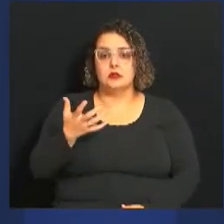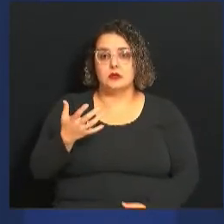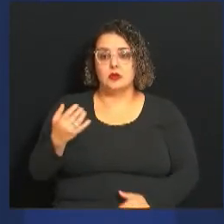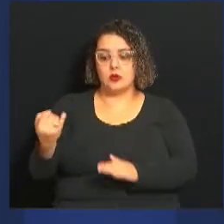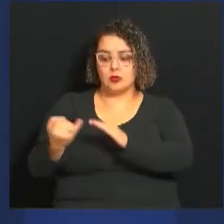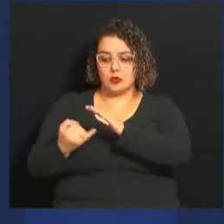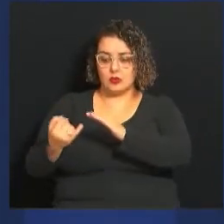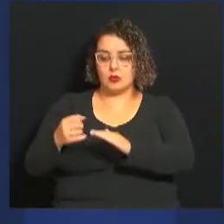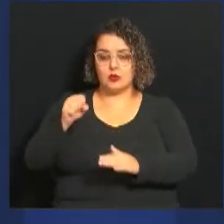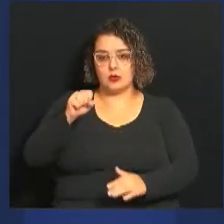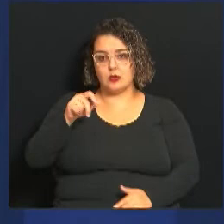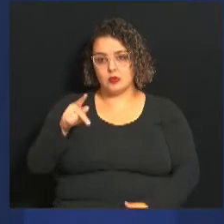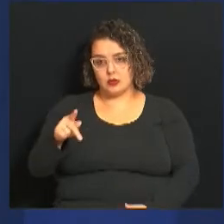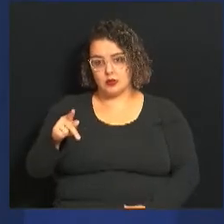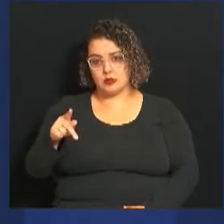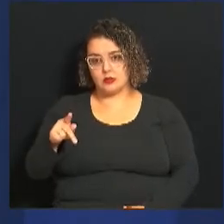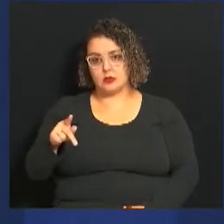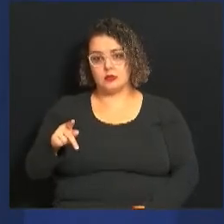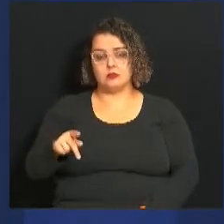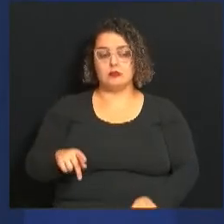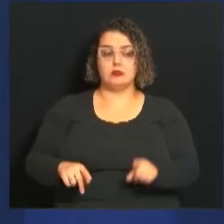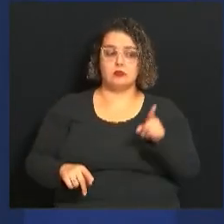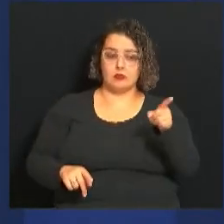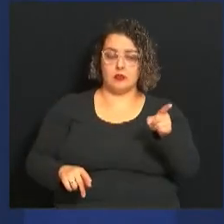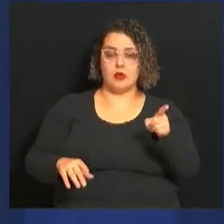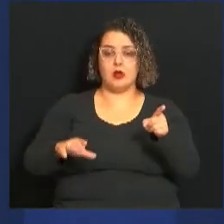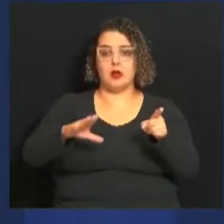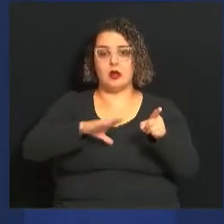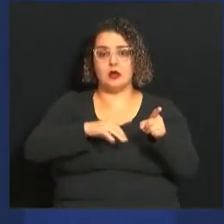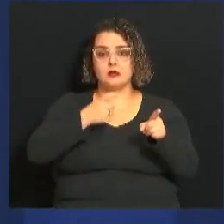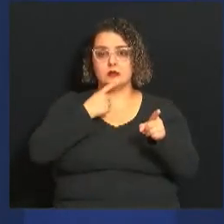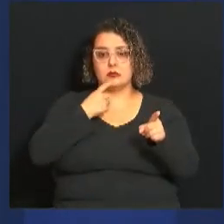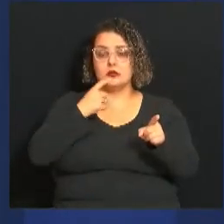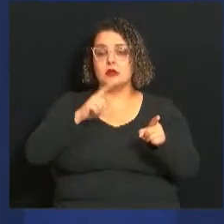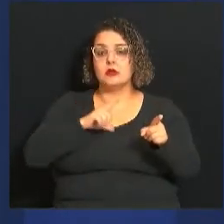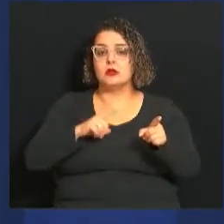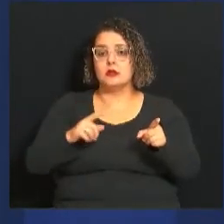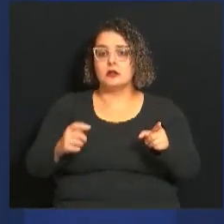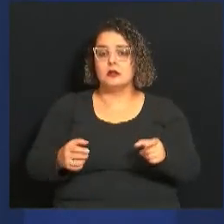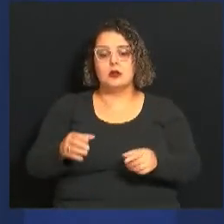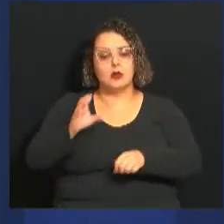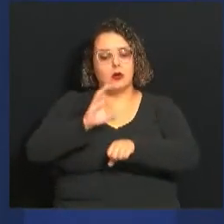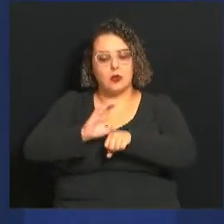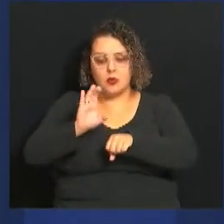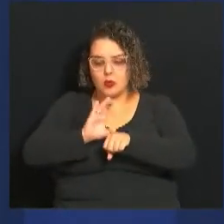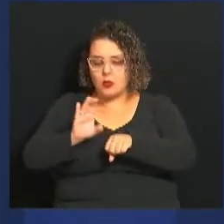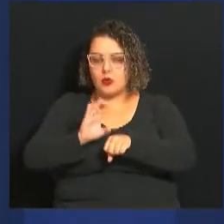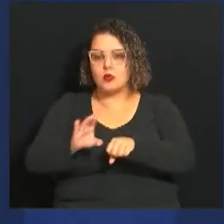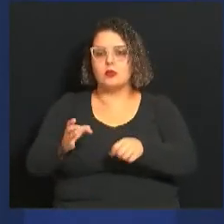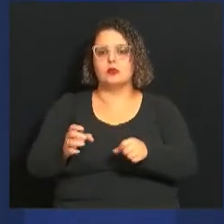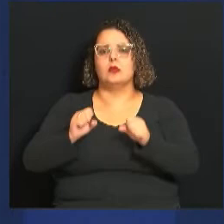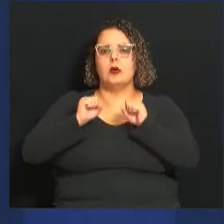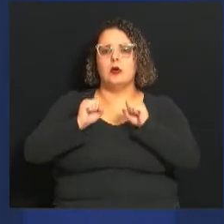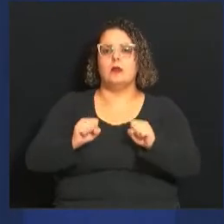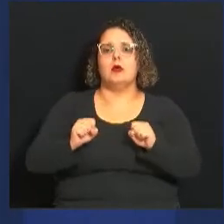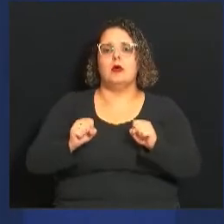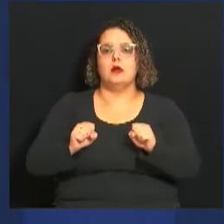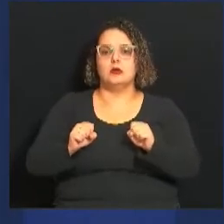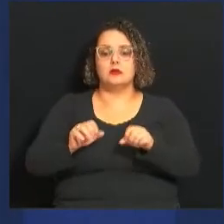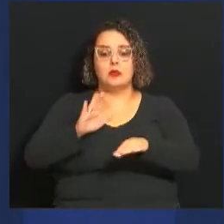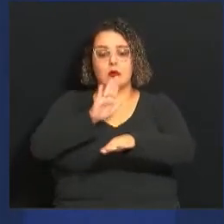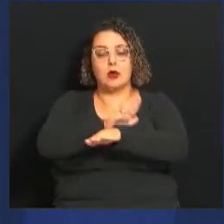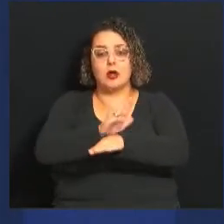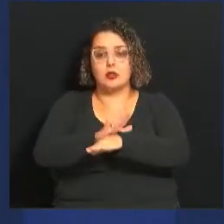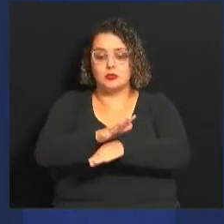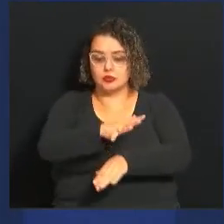Campus Campinas, esse fortalecimento, que possa ter ali a oferta de cursos que possam contemplar o seu